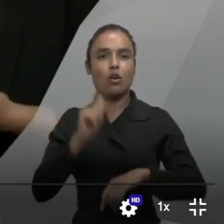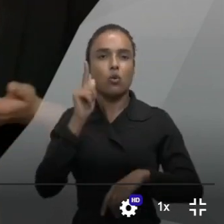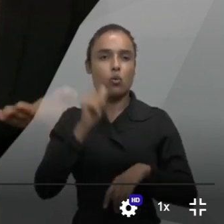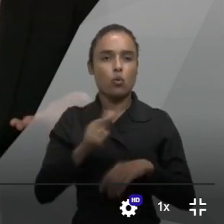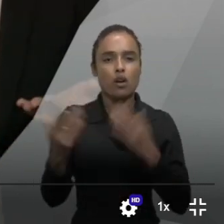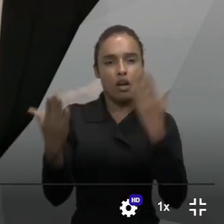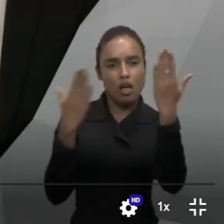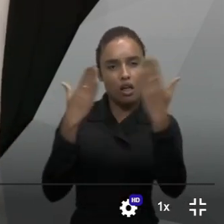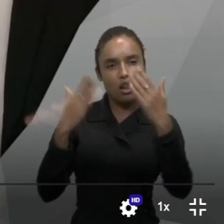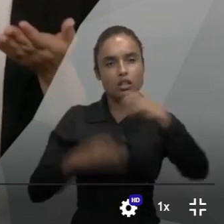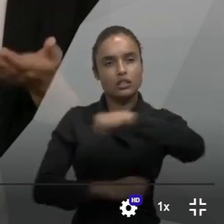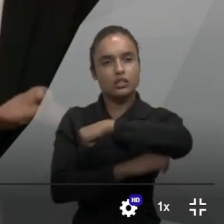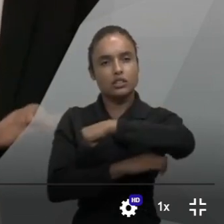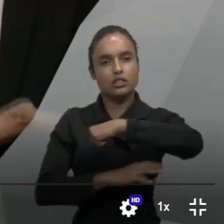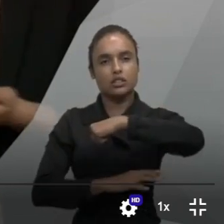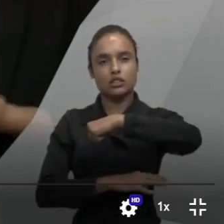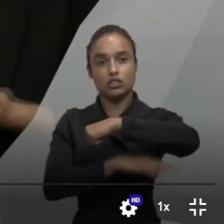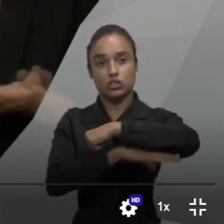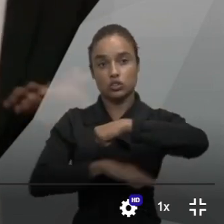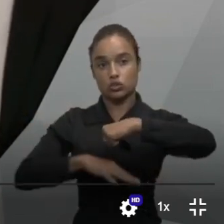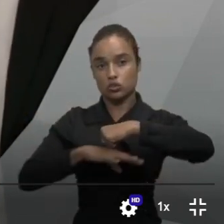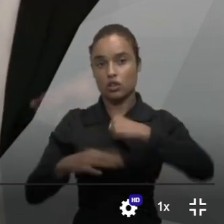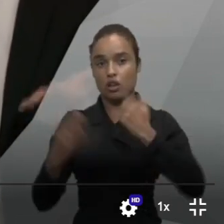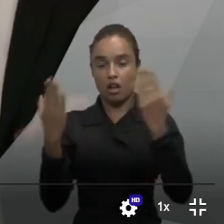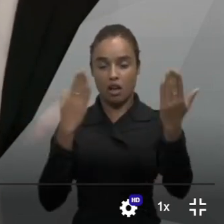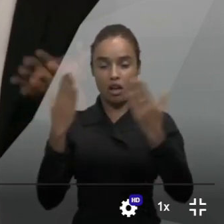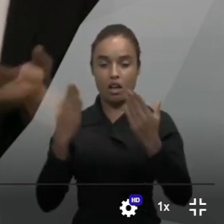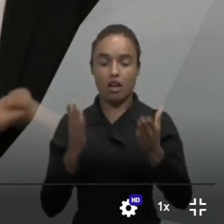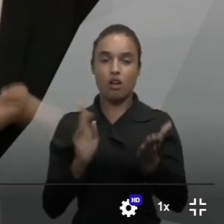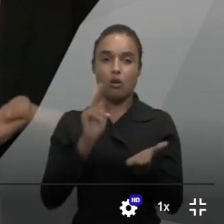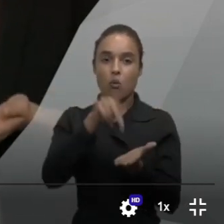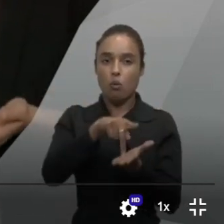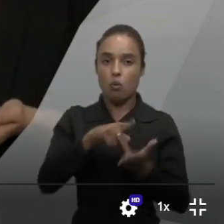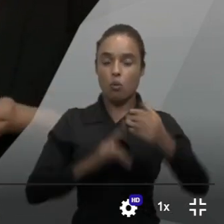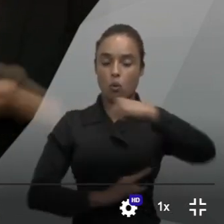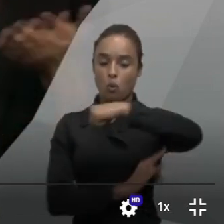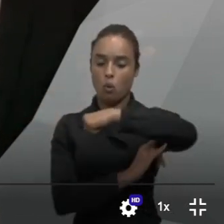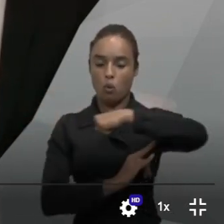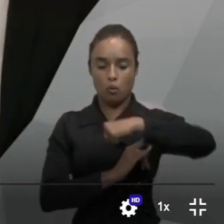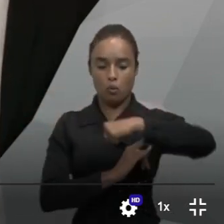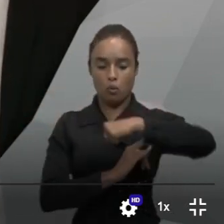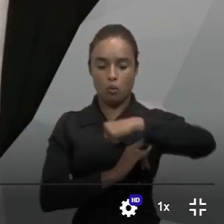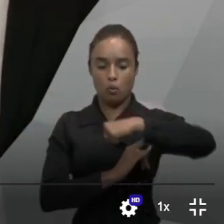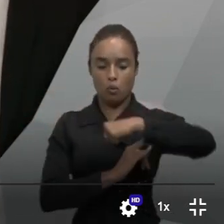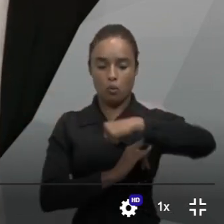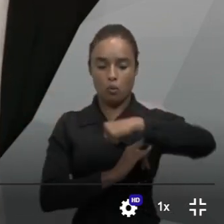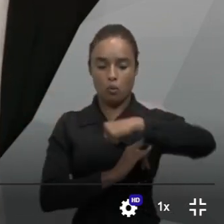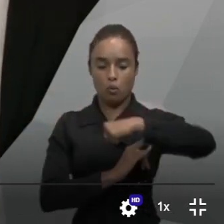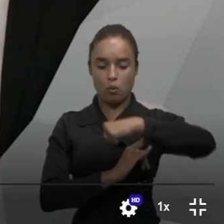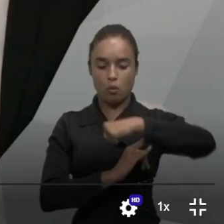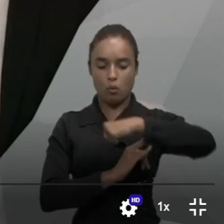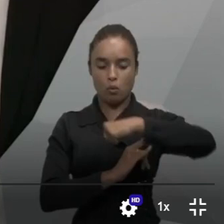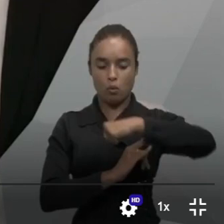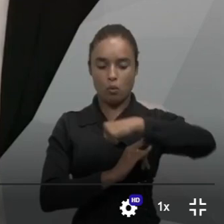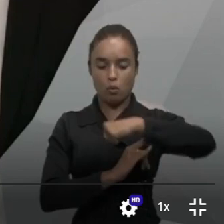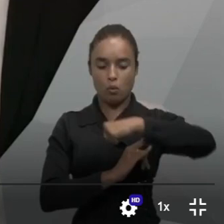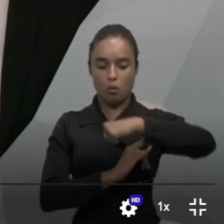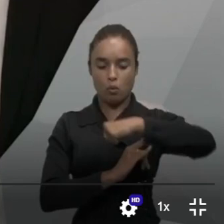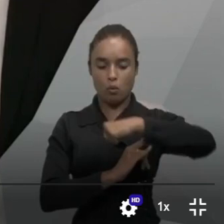que possibilitam as análises reais do trabalho conjunto das partes de uma ponte, como as vigas,